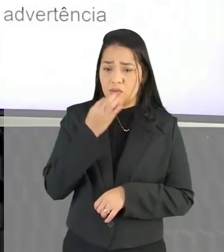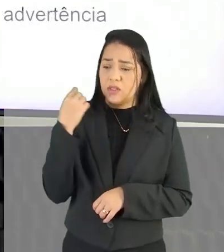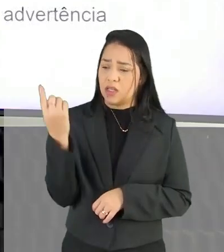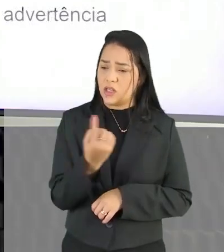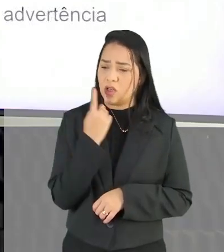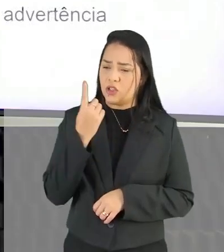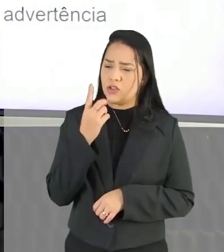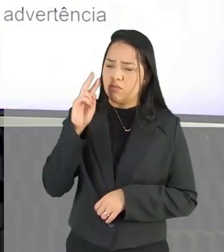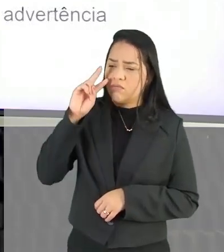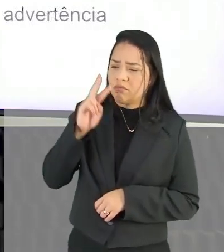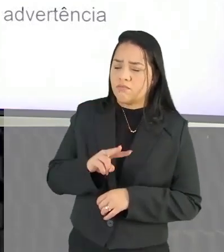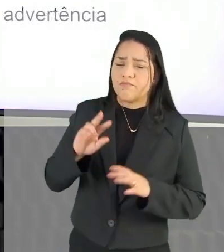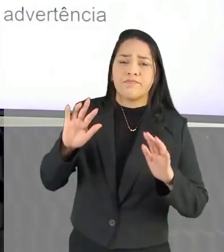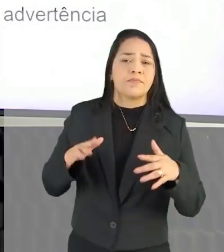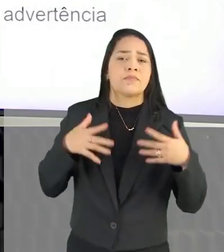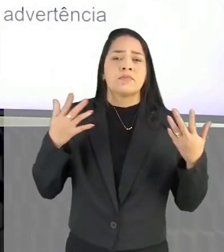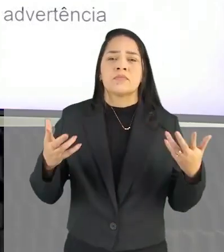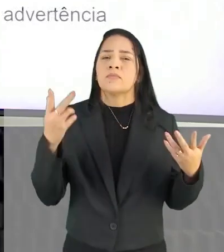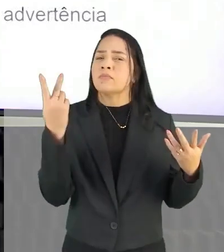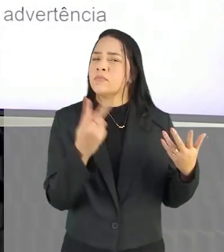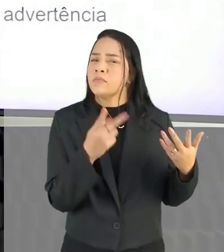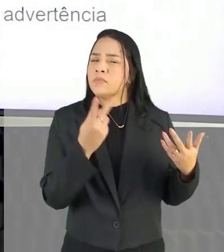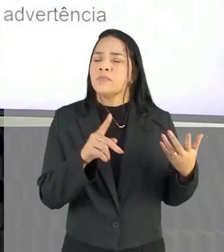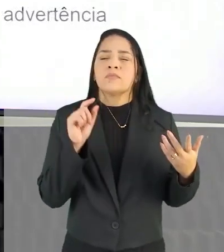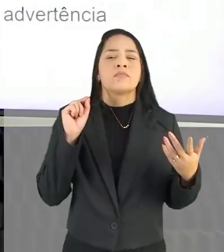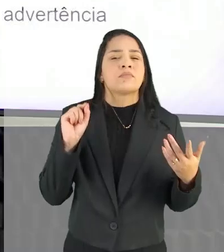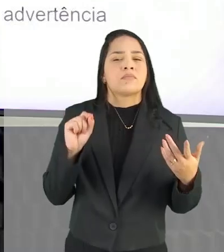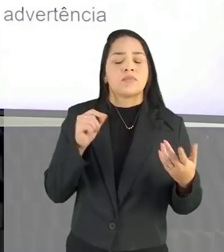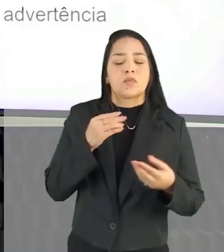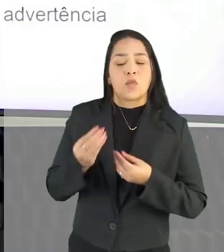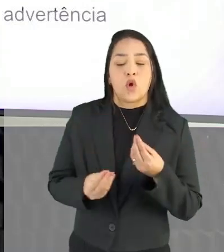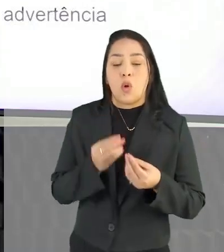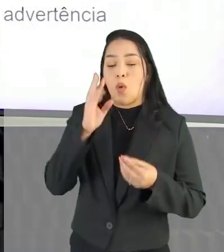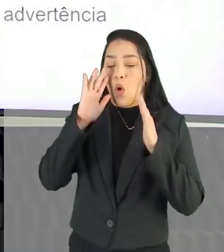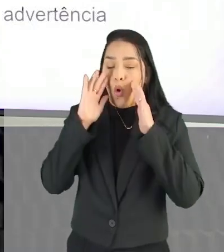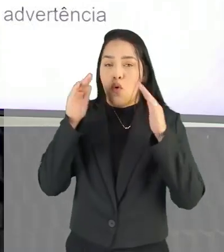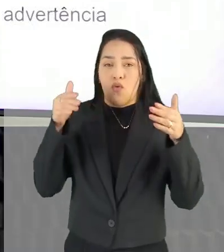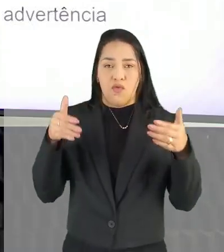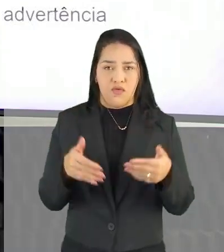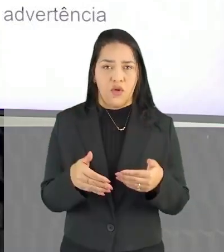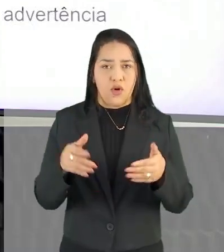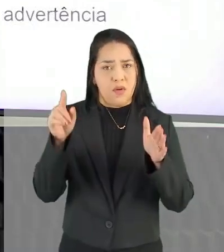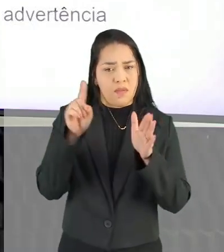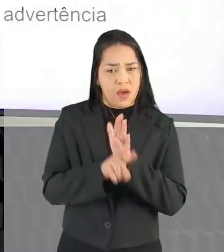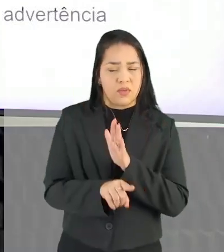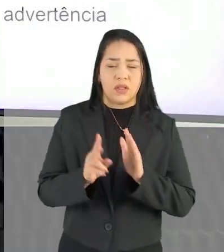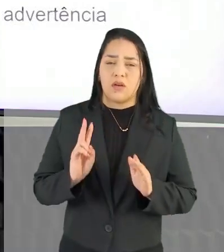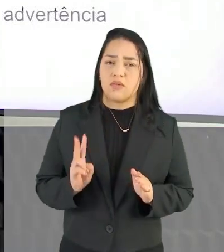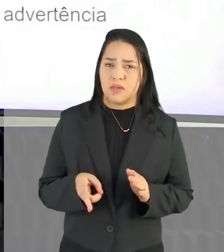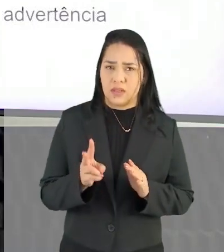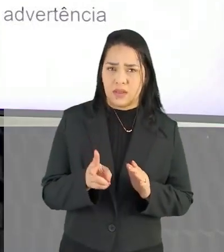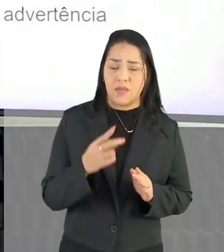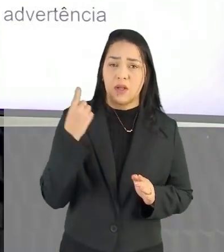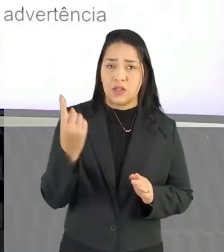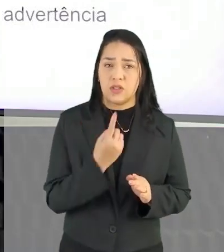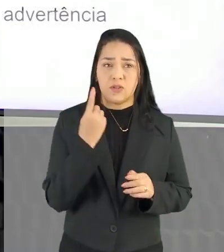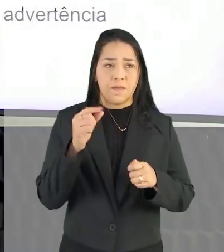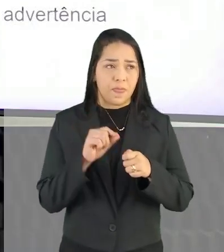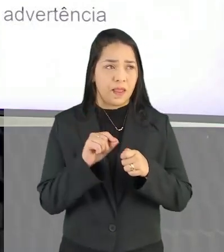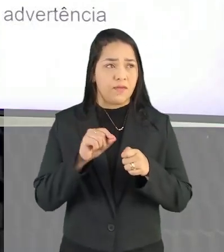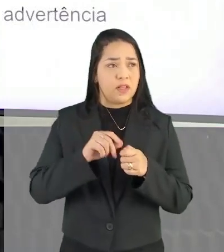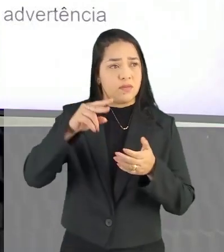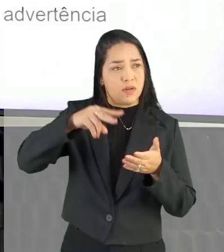aí a gente vai ver qual vai ser delas que vai ser colocado como foco para a questão. Então, sempre que a gente faz